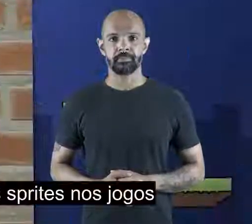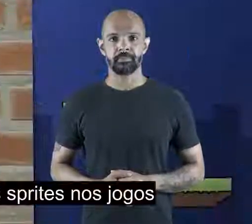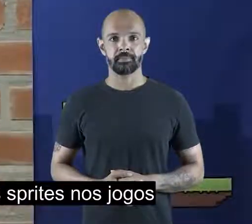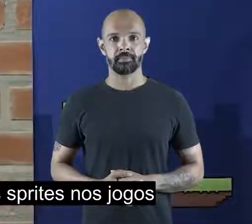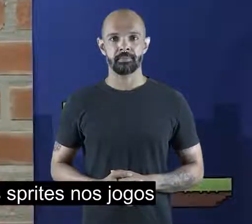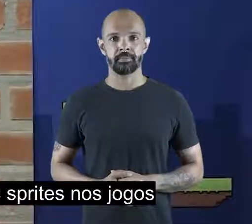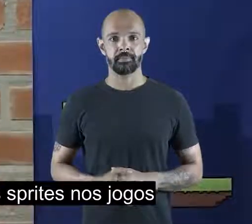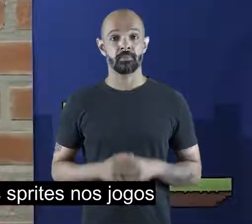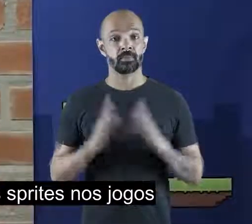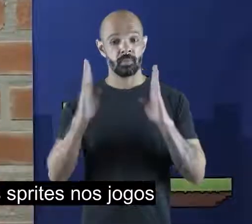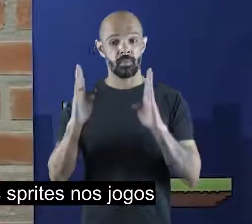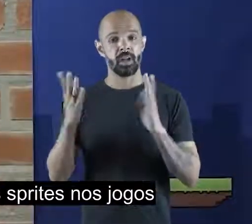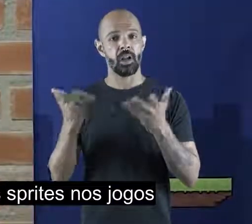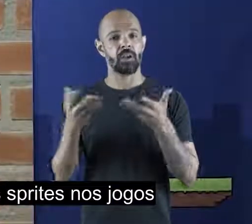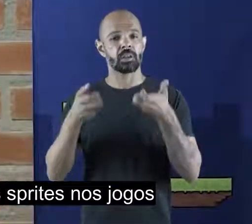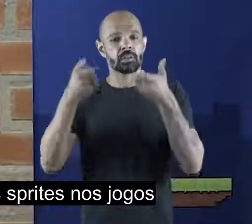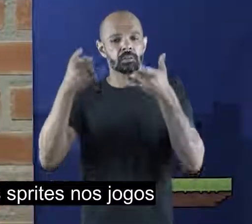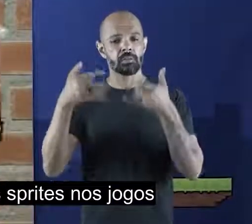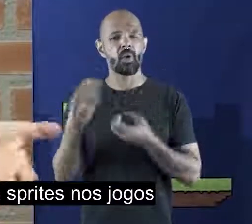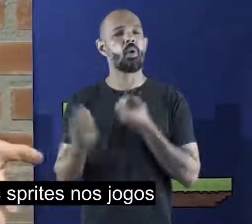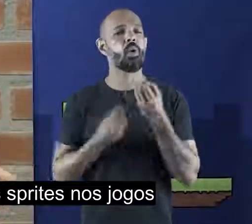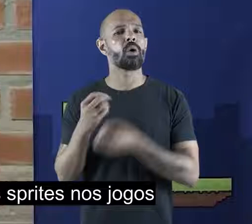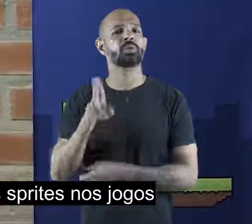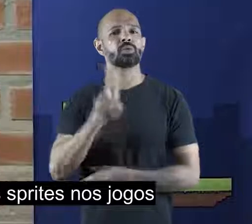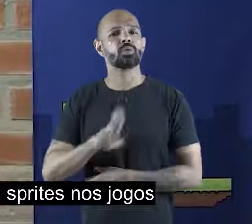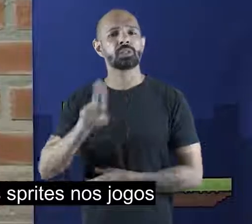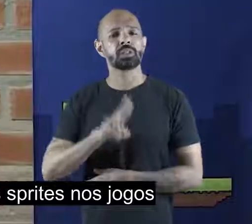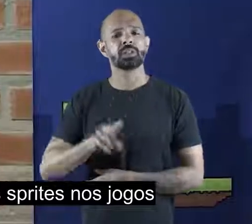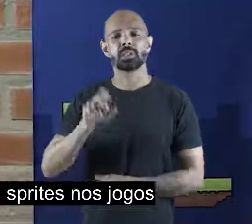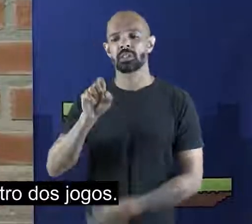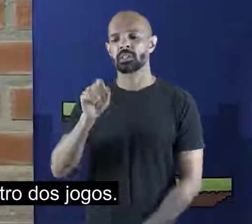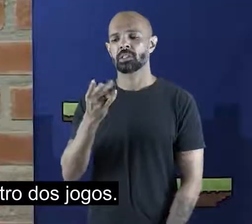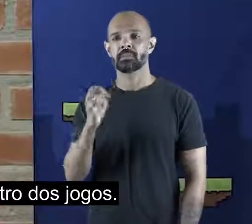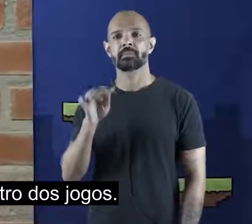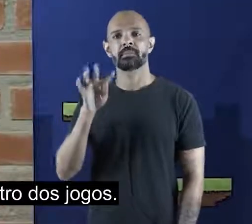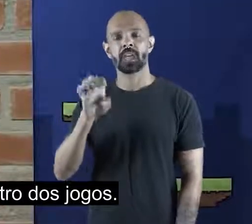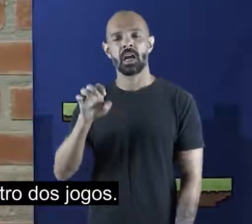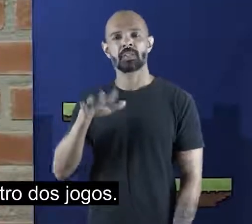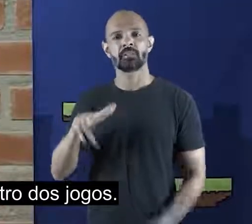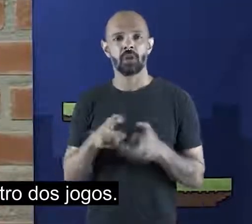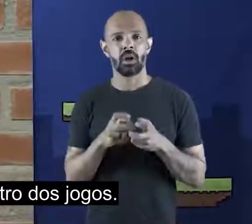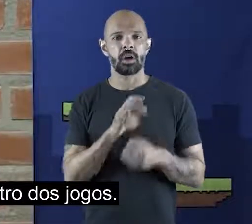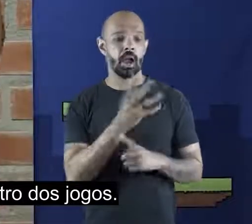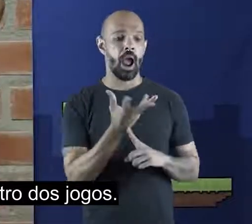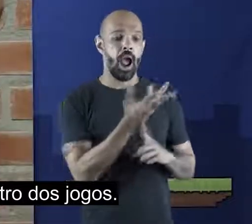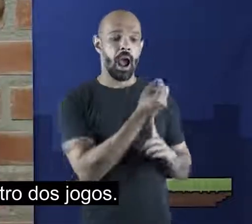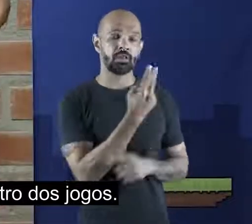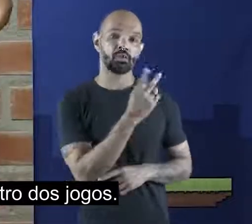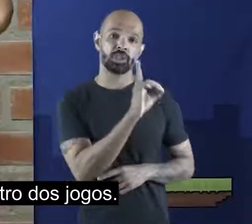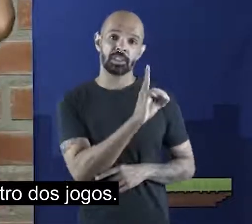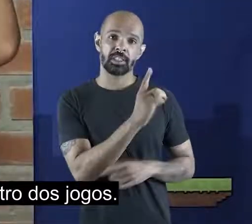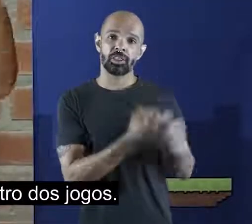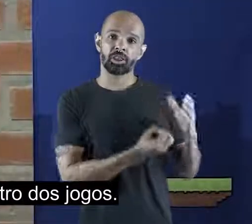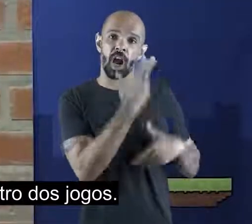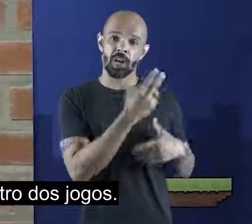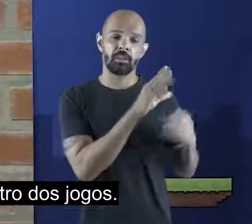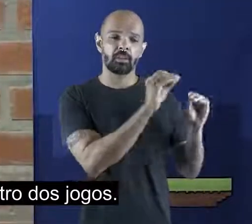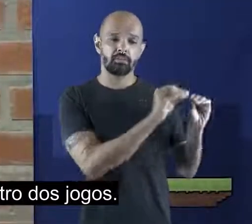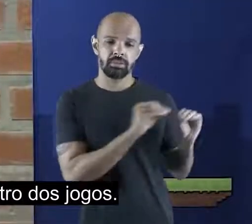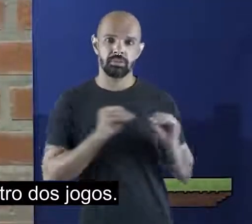Bom, gente, nesse bloco aqui, a gente agora vai falar como é que a gente utiliza os sprites nos jogos, né? Como é que a gente pega a nossa arte 2D que a gente cria,